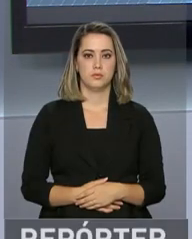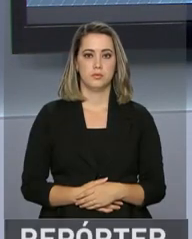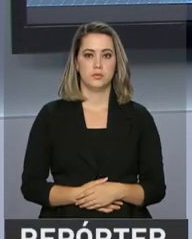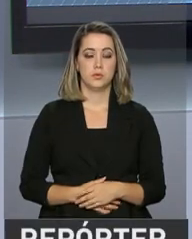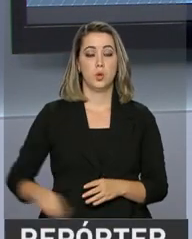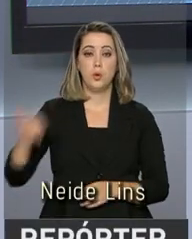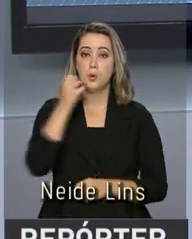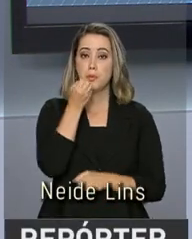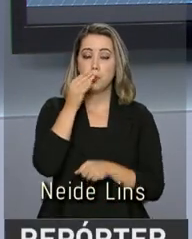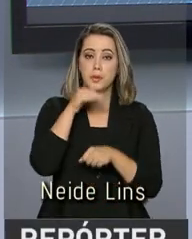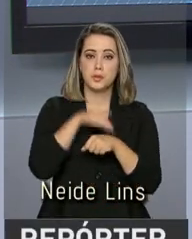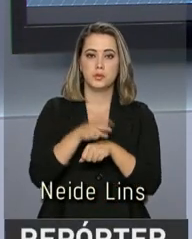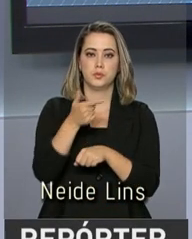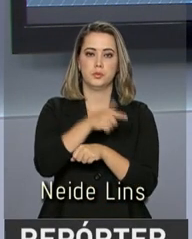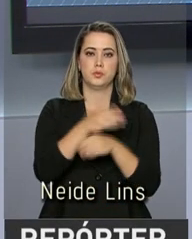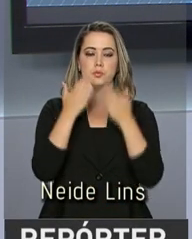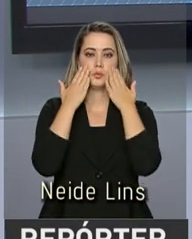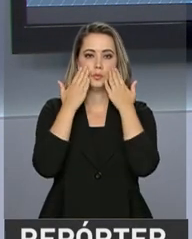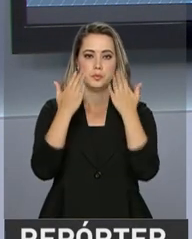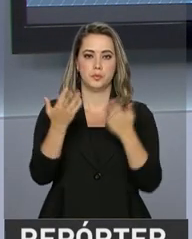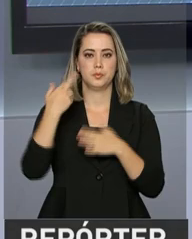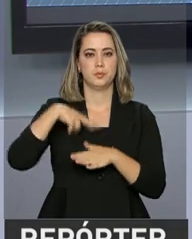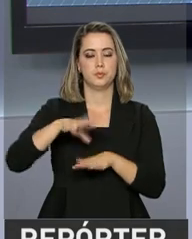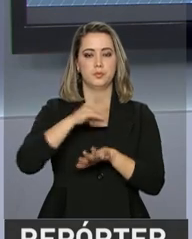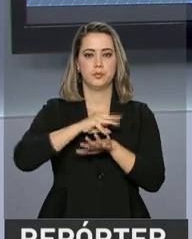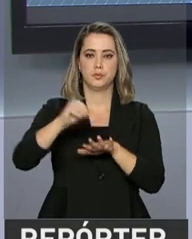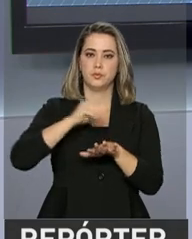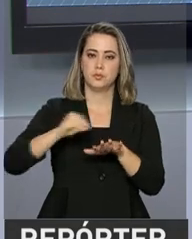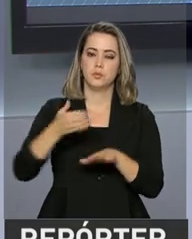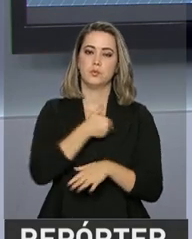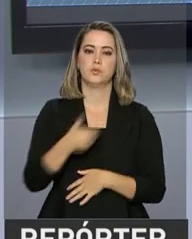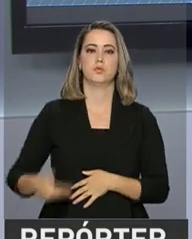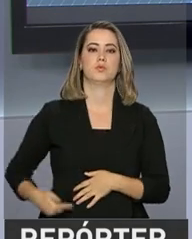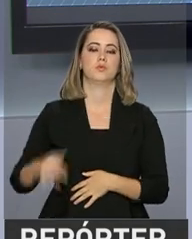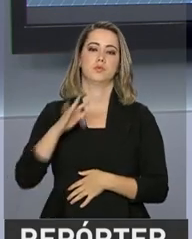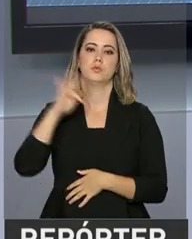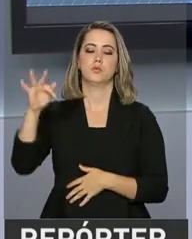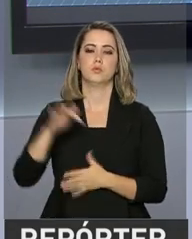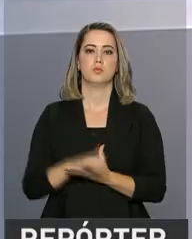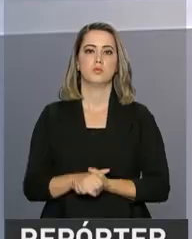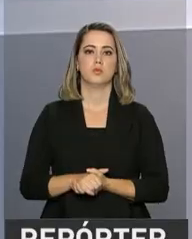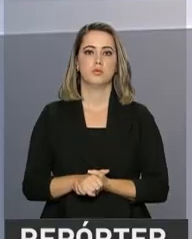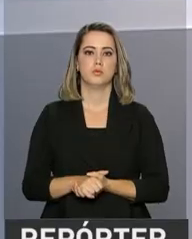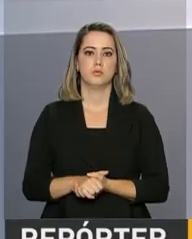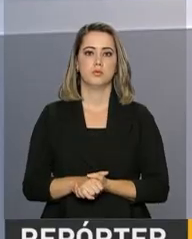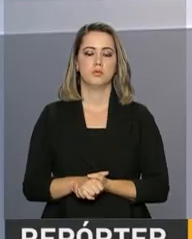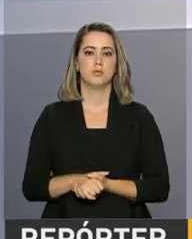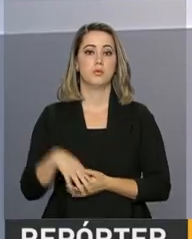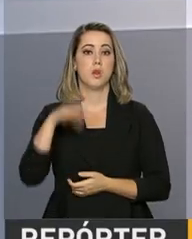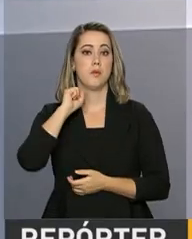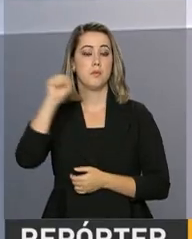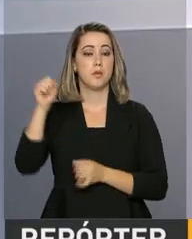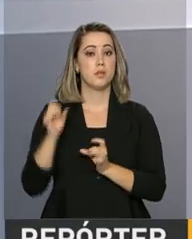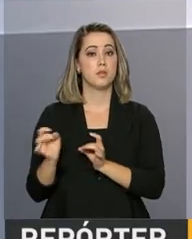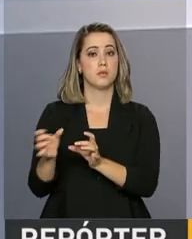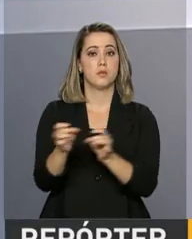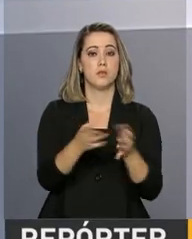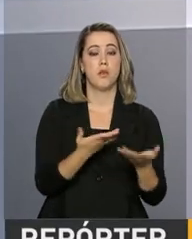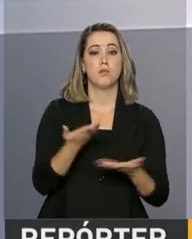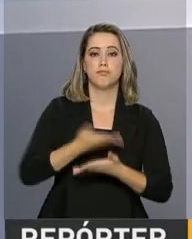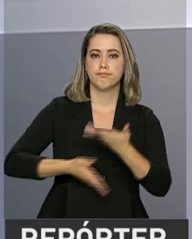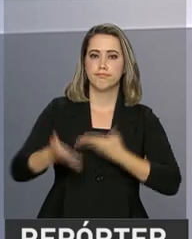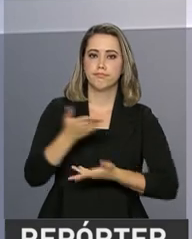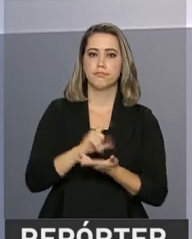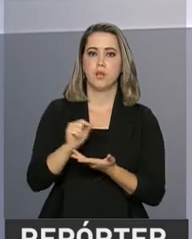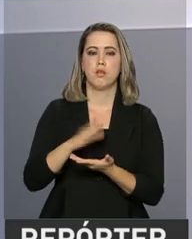Olá boa noite estamos de volta com o repórter NBR e as notícias do Governo Federal em abril as vendas do Comércio